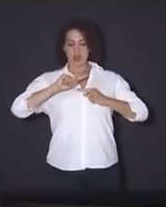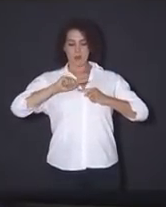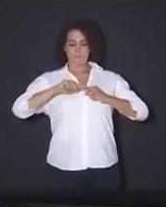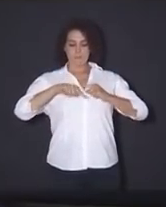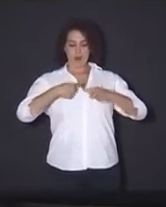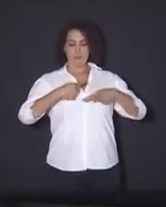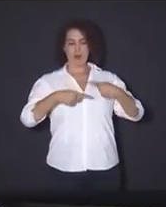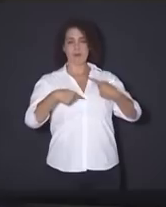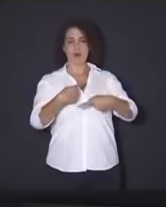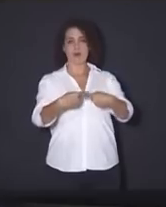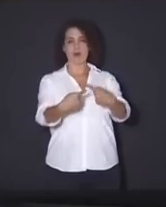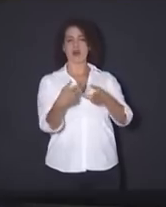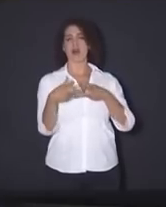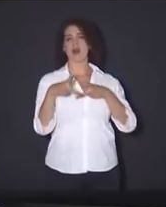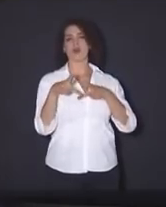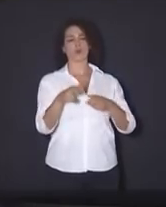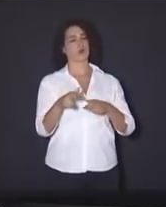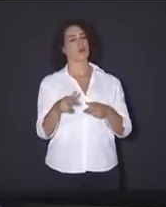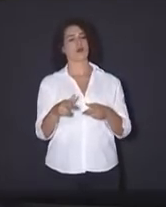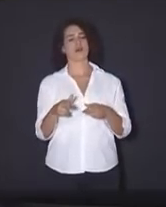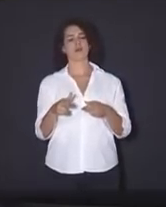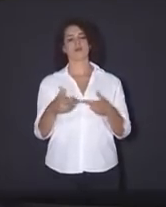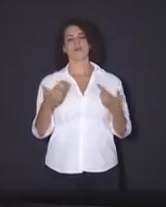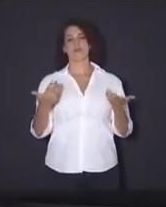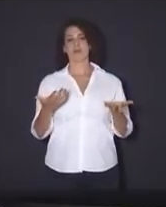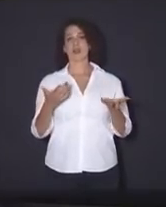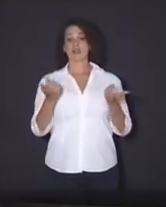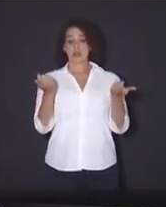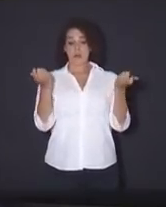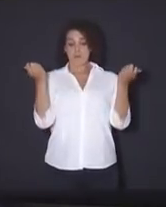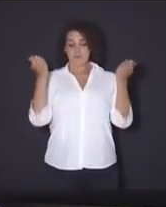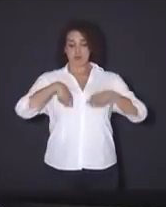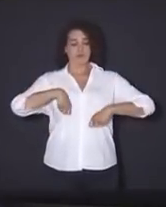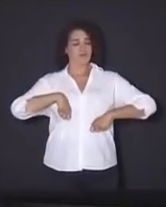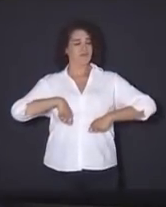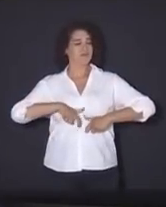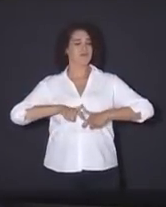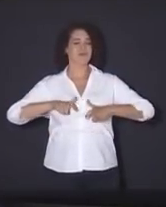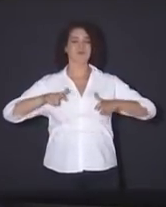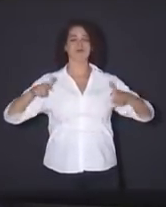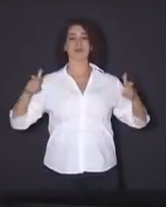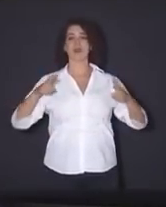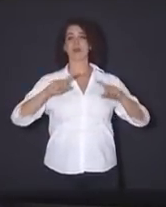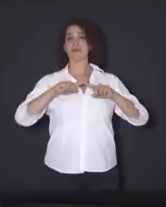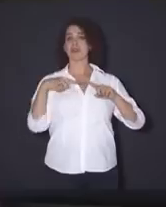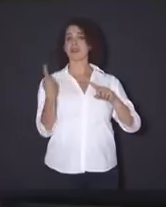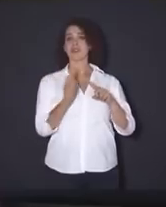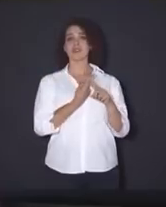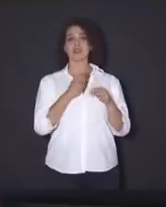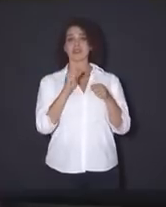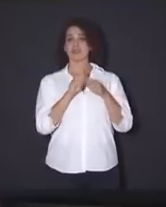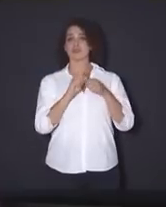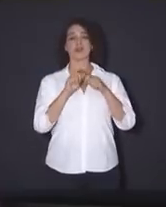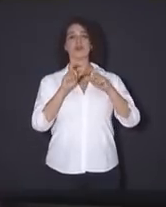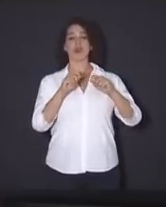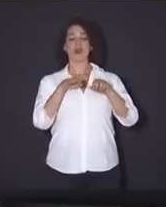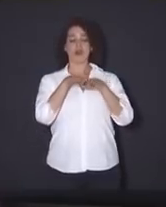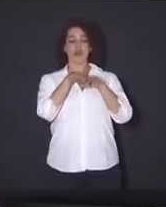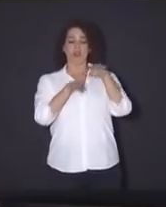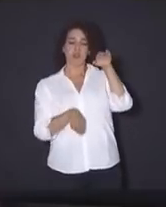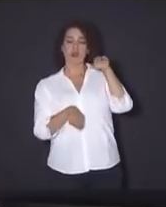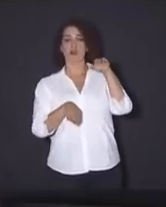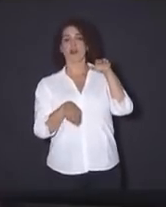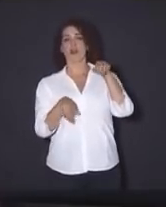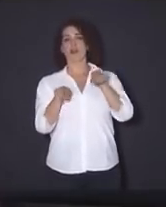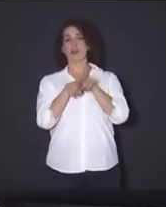e nós especializamos na sociedade além de produzir desigualdades nós somos uma sociedade que desperdiçara